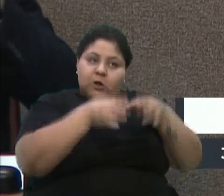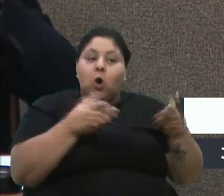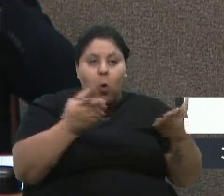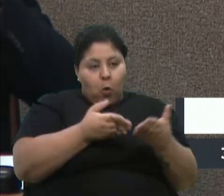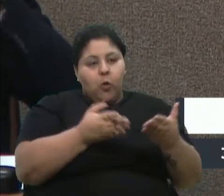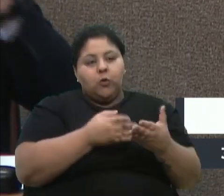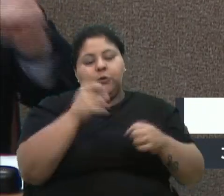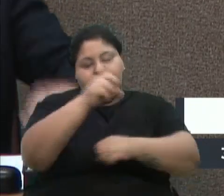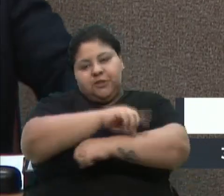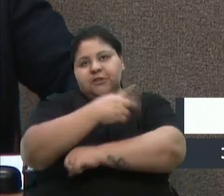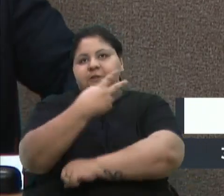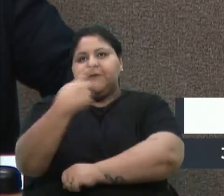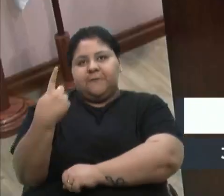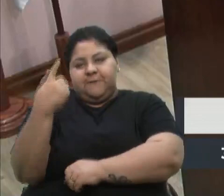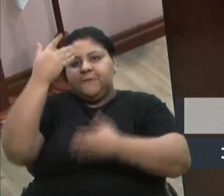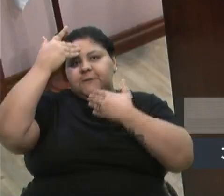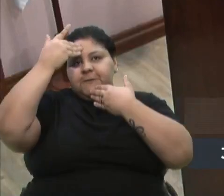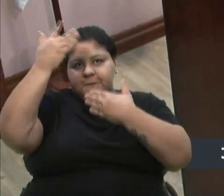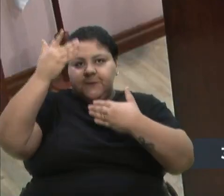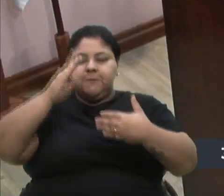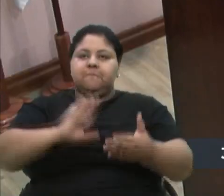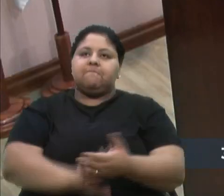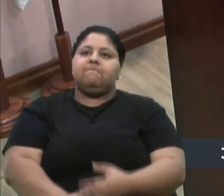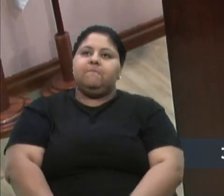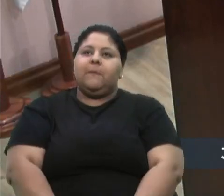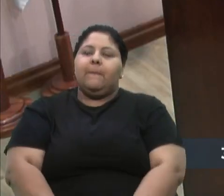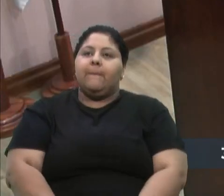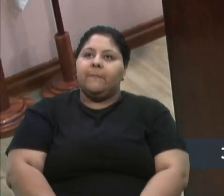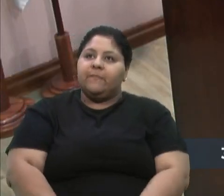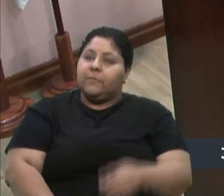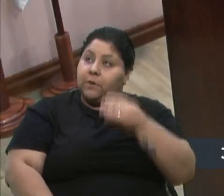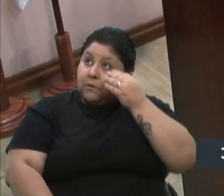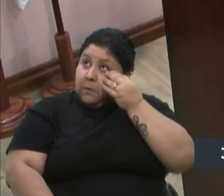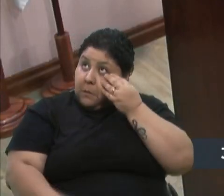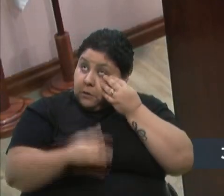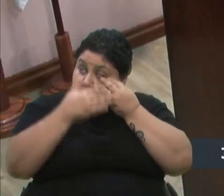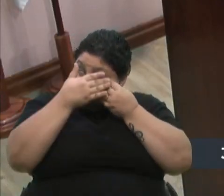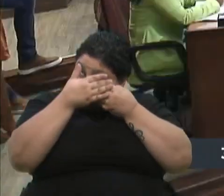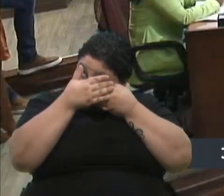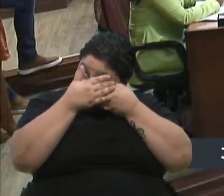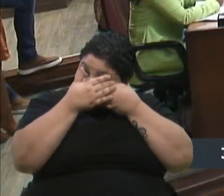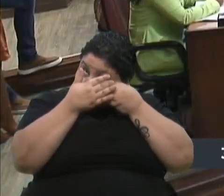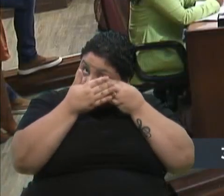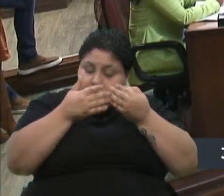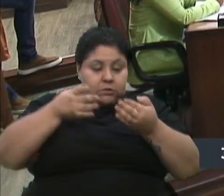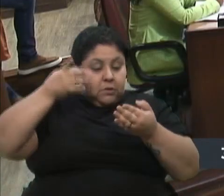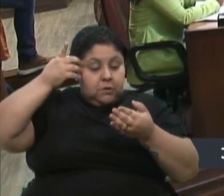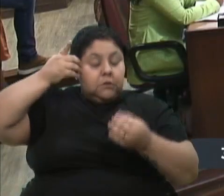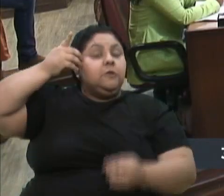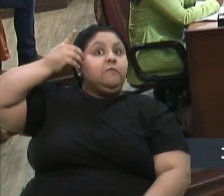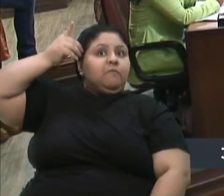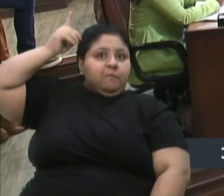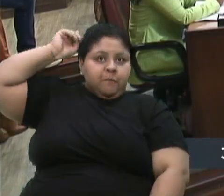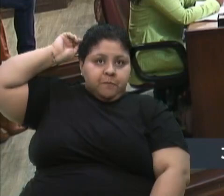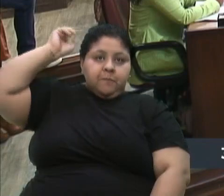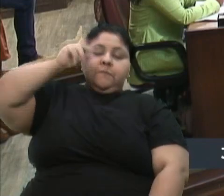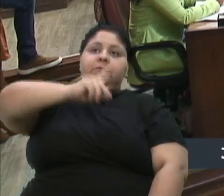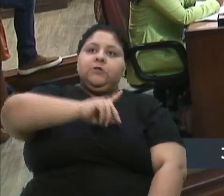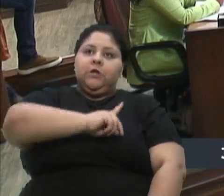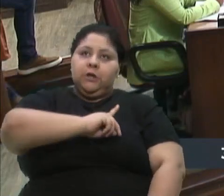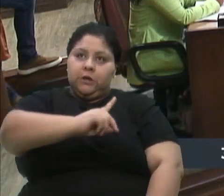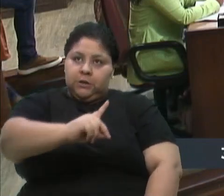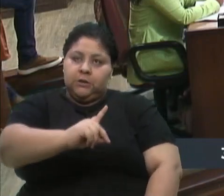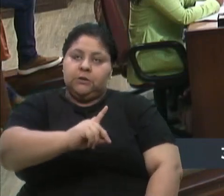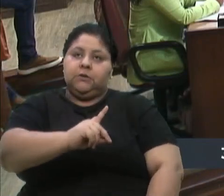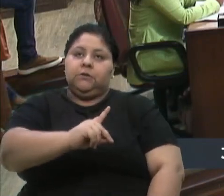21. Obrigado, senhor presidente. Obrigado. Lucas Dil. Senhor presidente, nobres colegas, todos